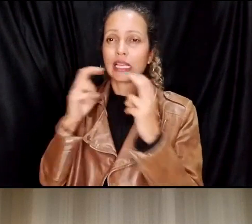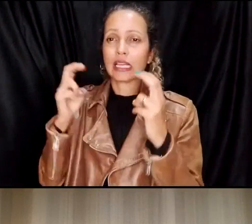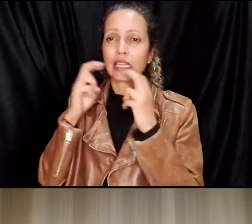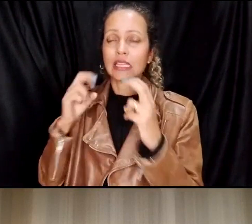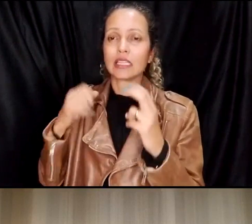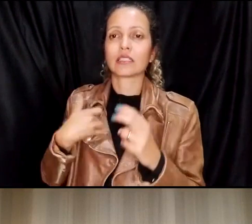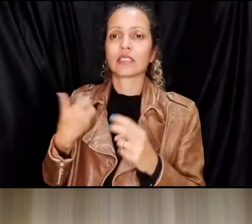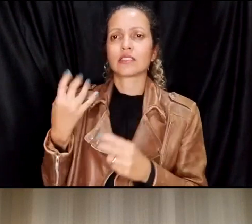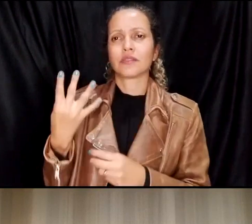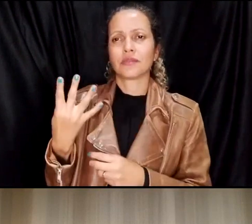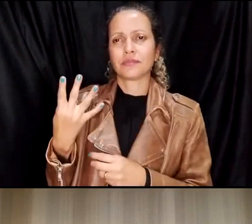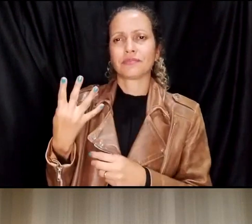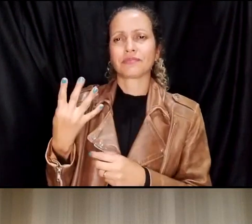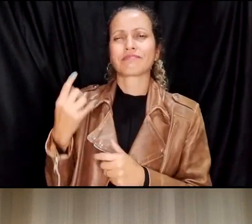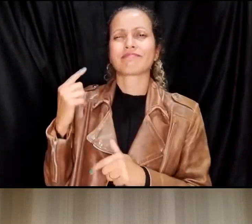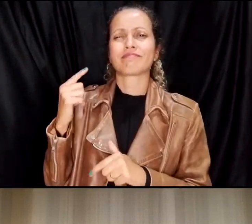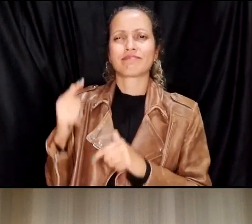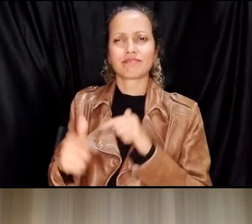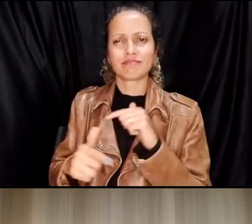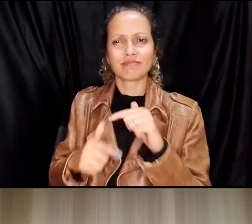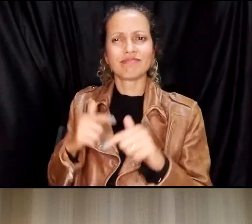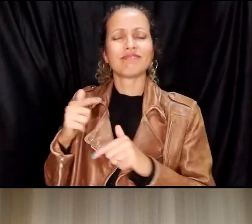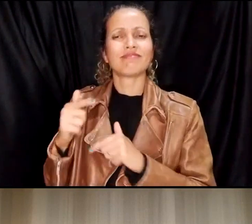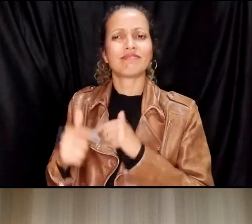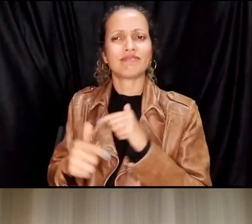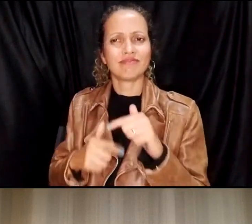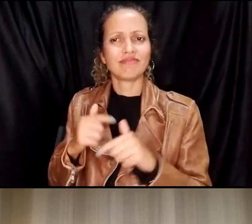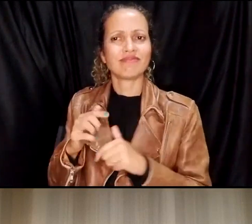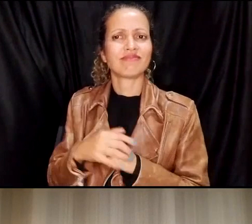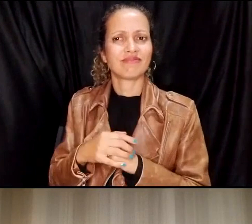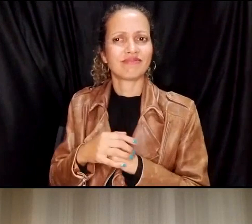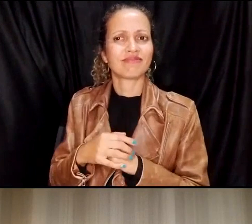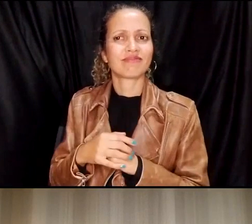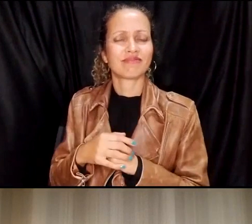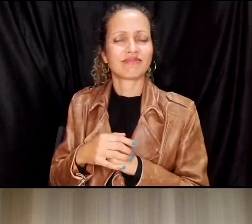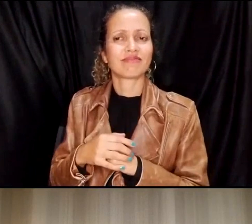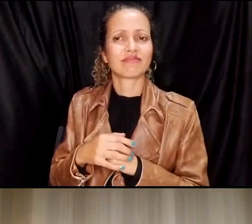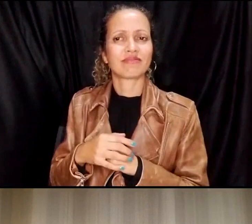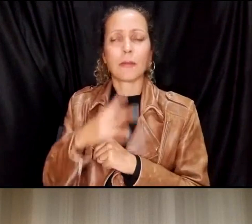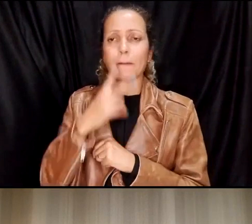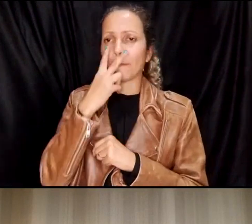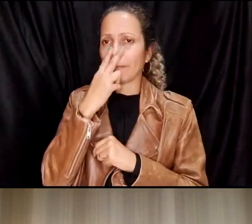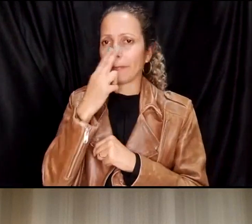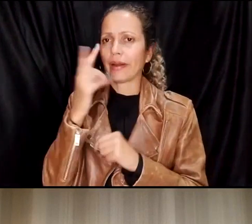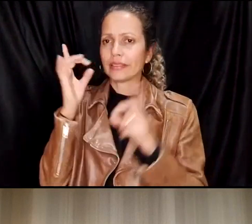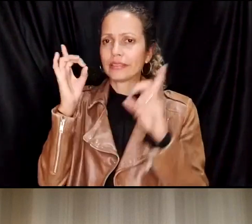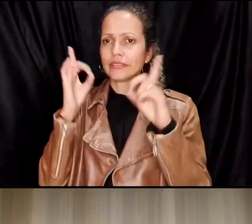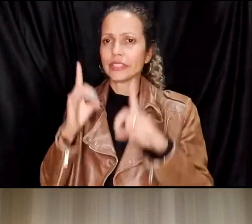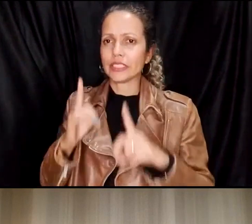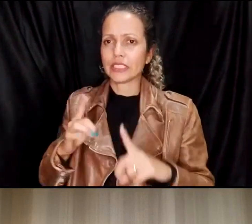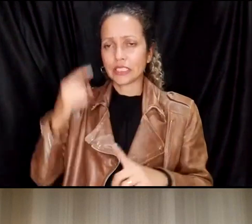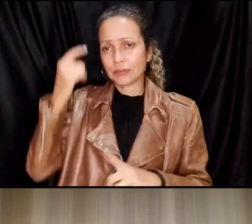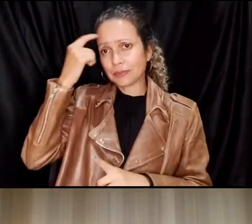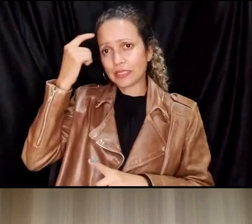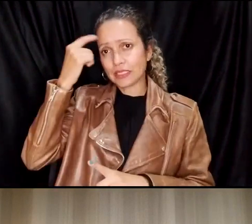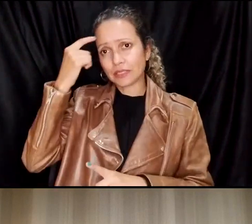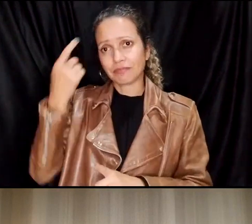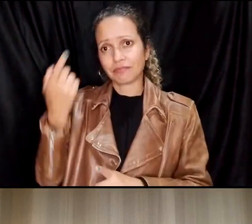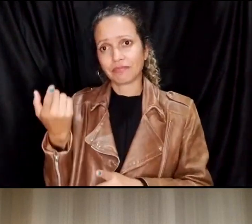muito trabalho. Aí, era tido até como uma criança com deficiência. E qual era a situação dele?